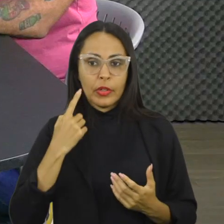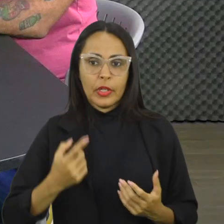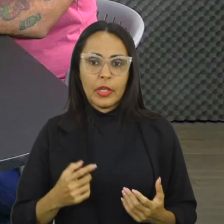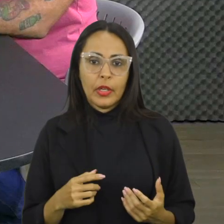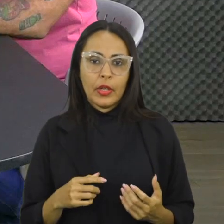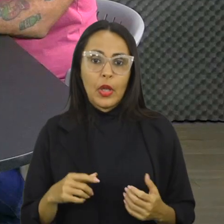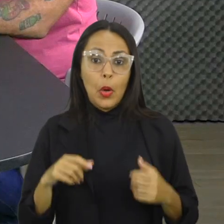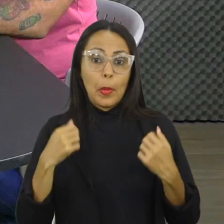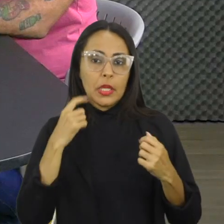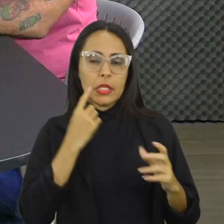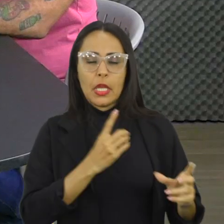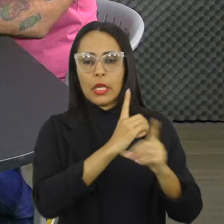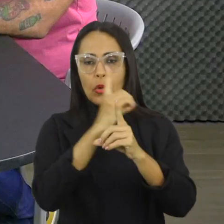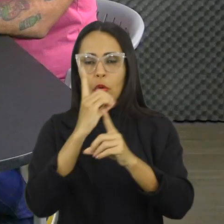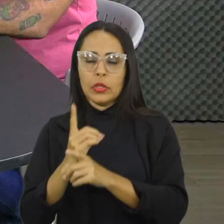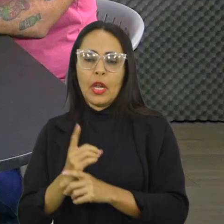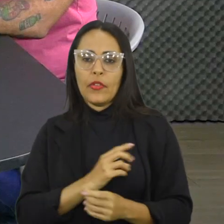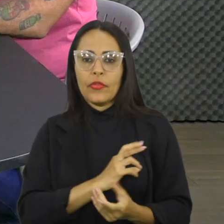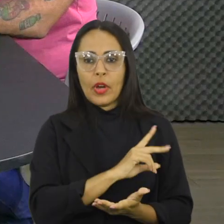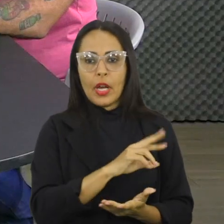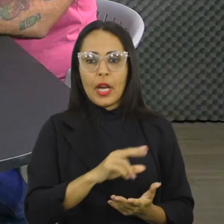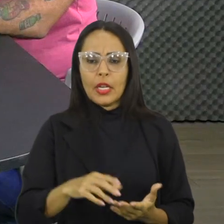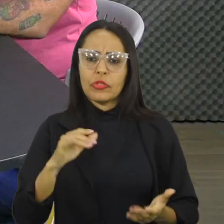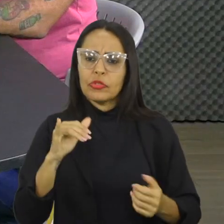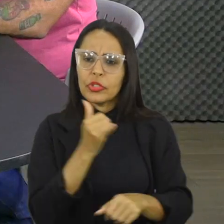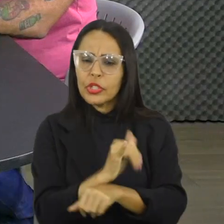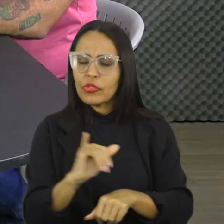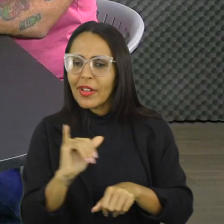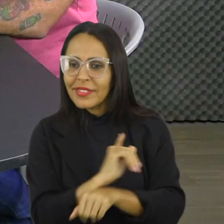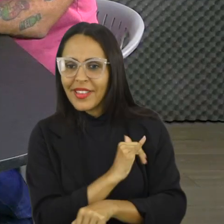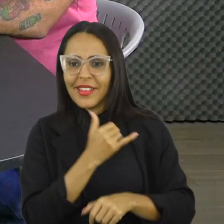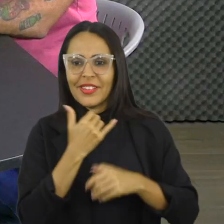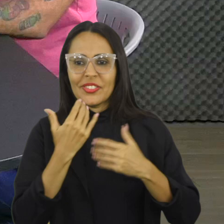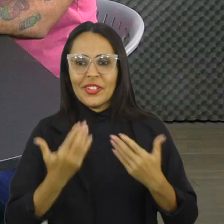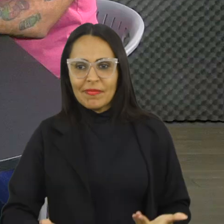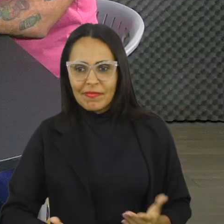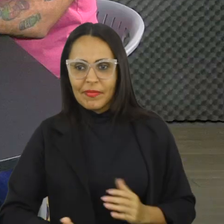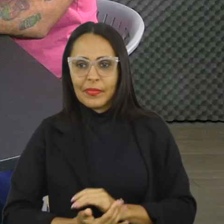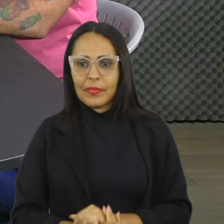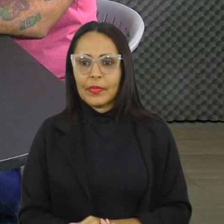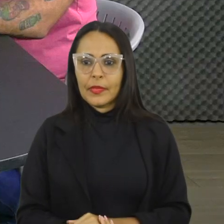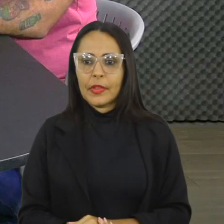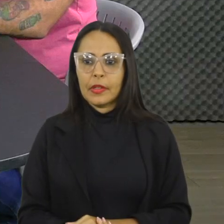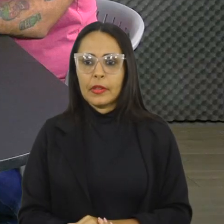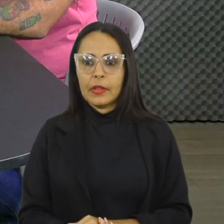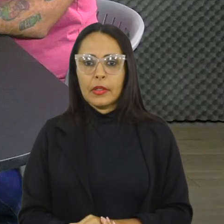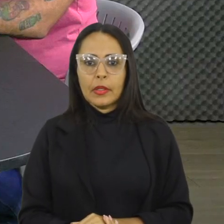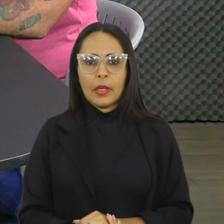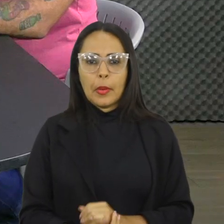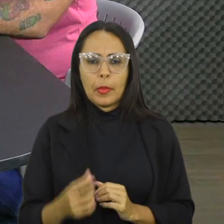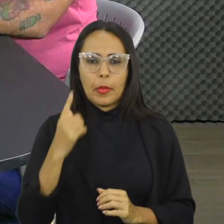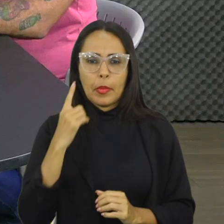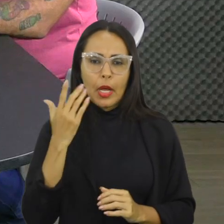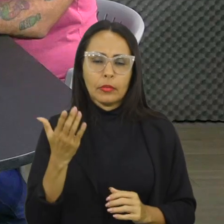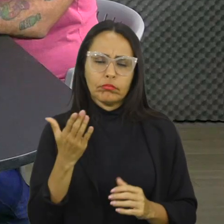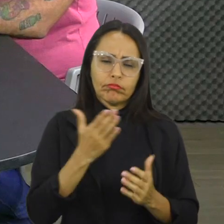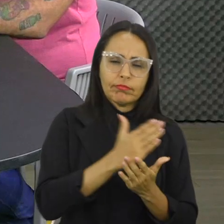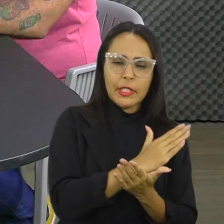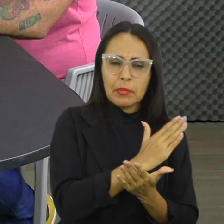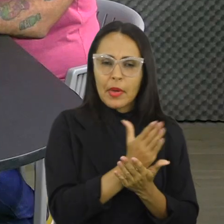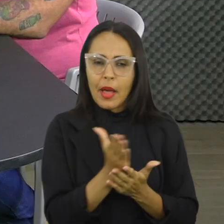que encontrar várias estratégias para driblar isso